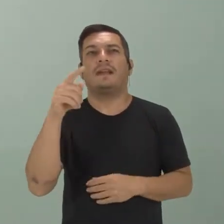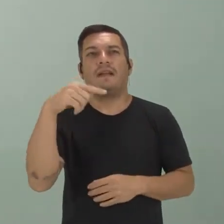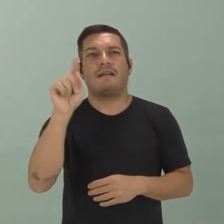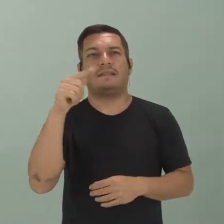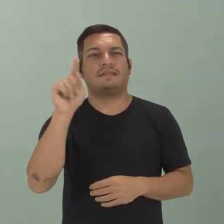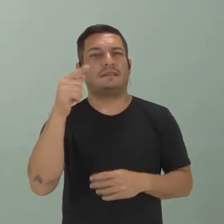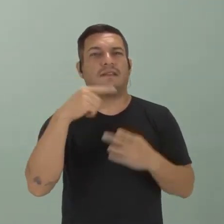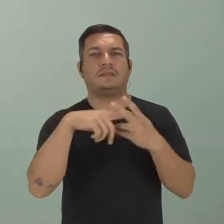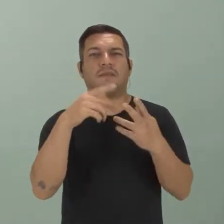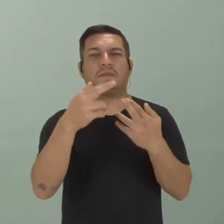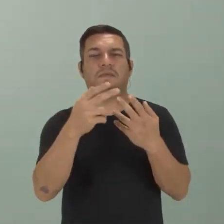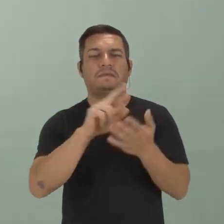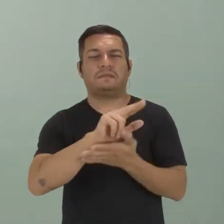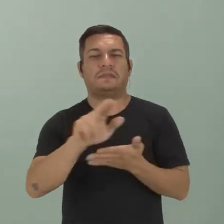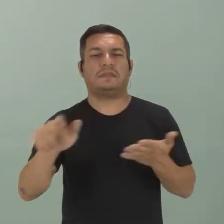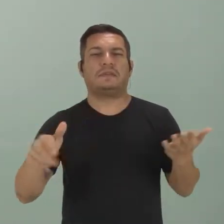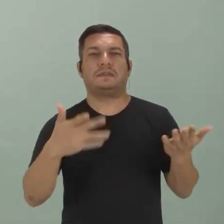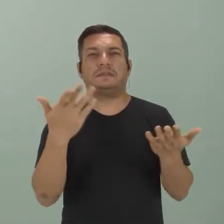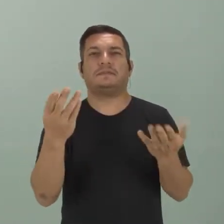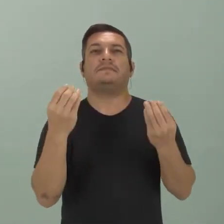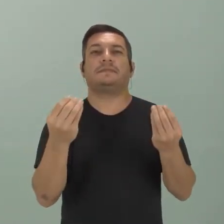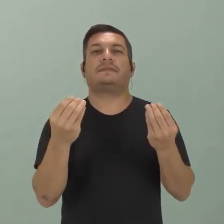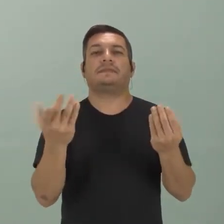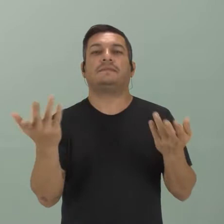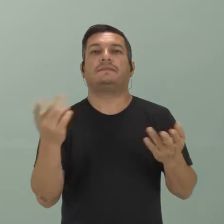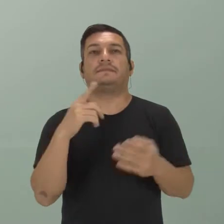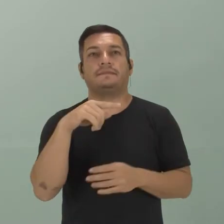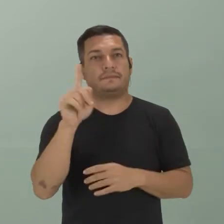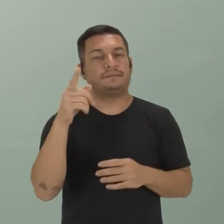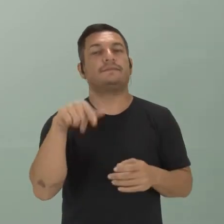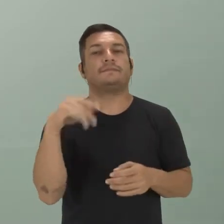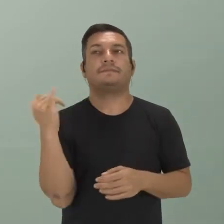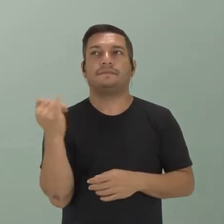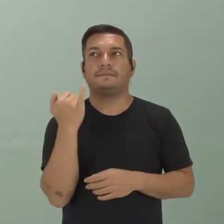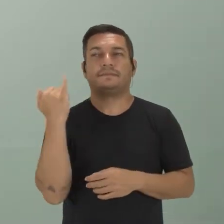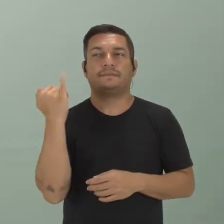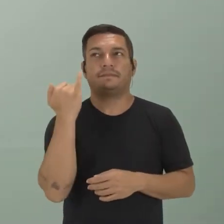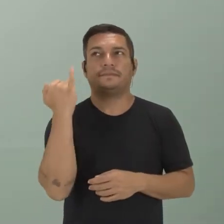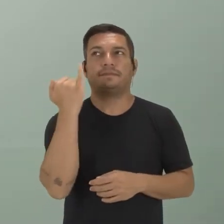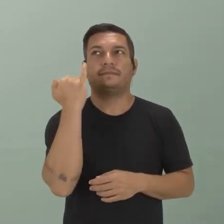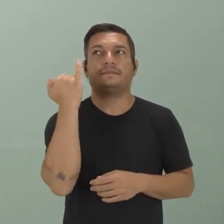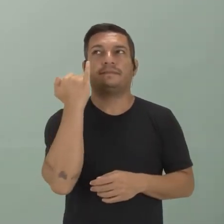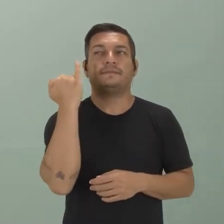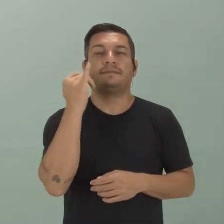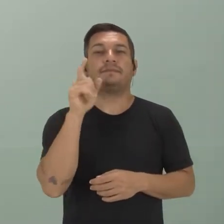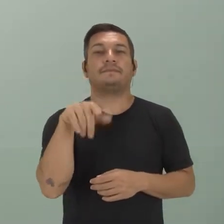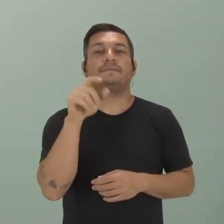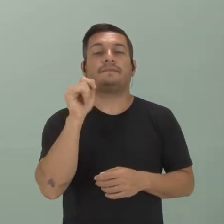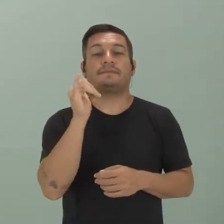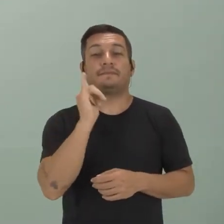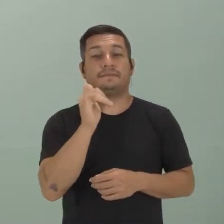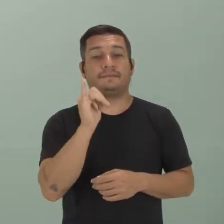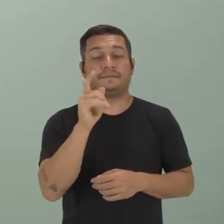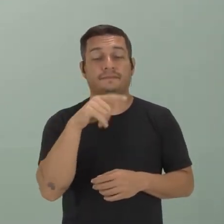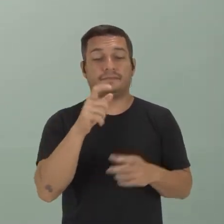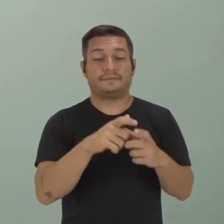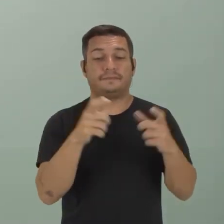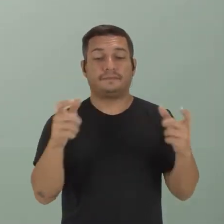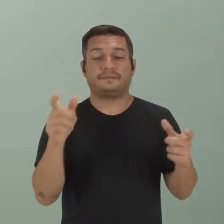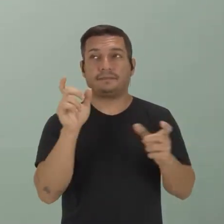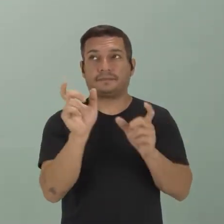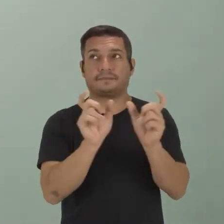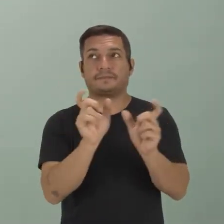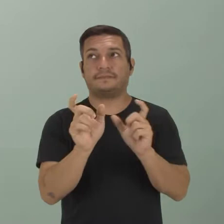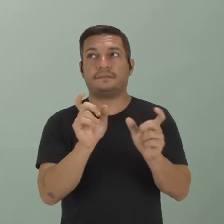história de acentuação? Gente, acentuar é importante, é muito importante. E quero dizer para vocês que não é a maioria das palavras